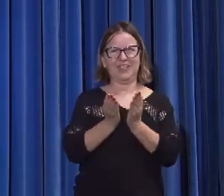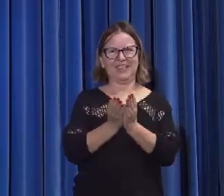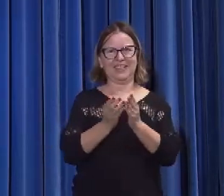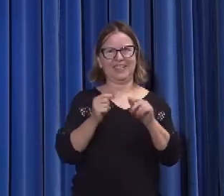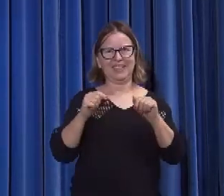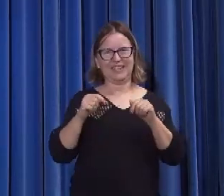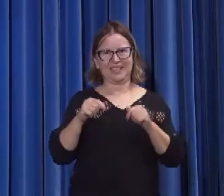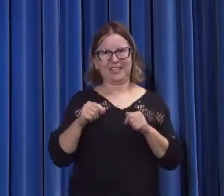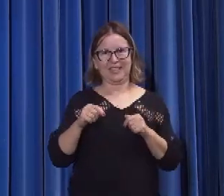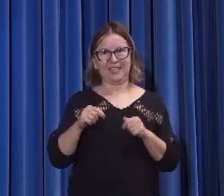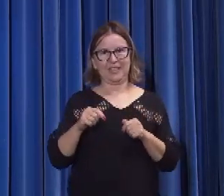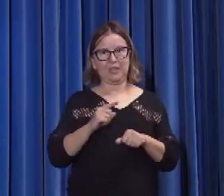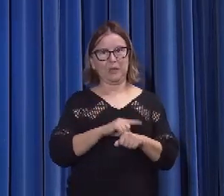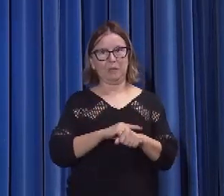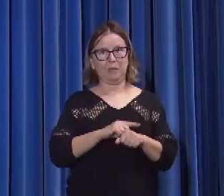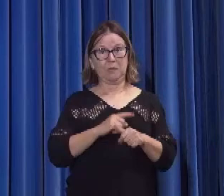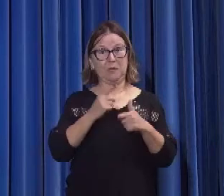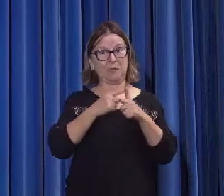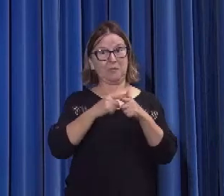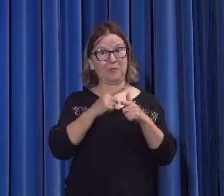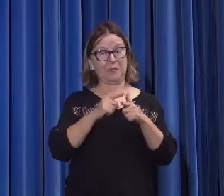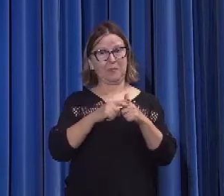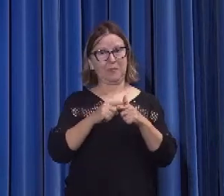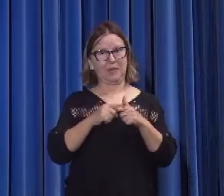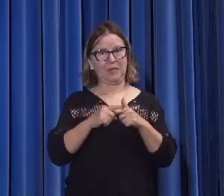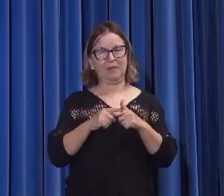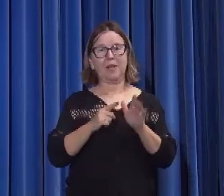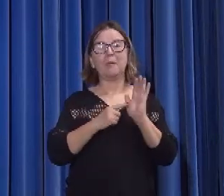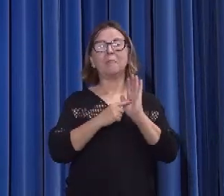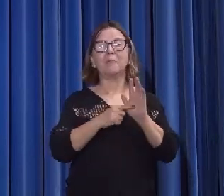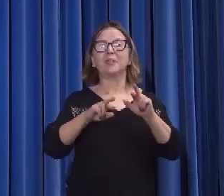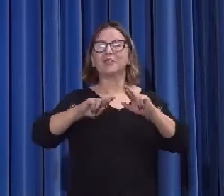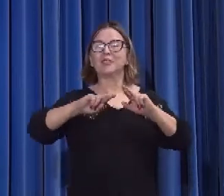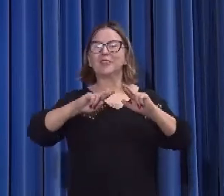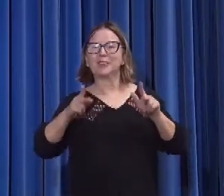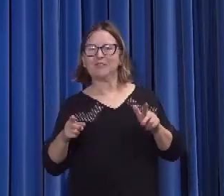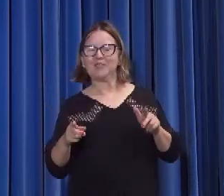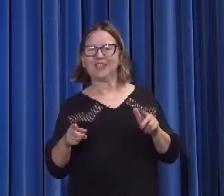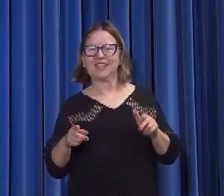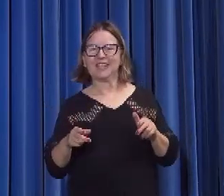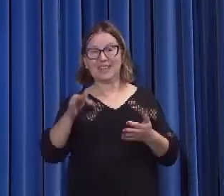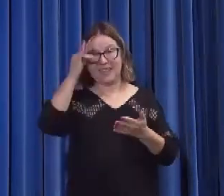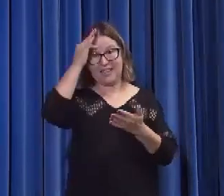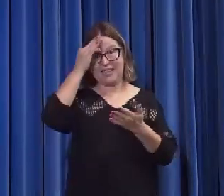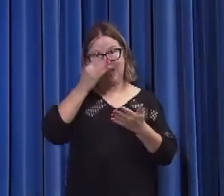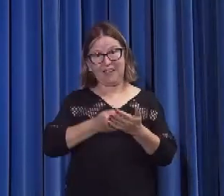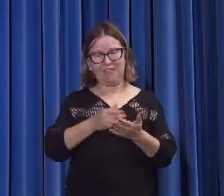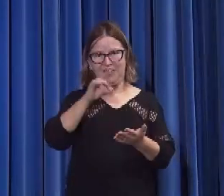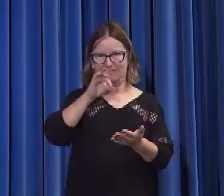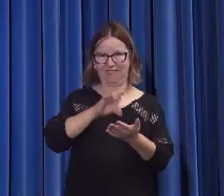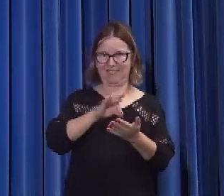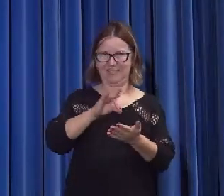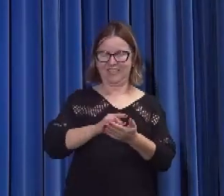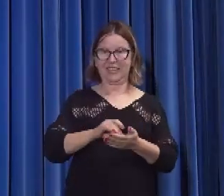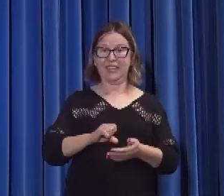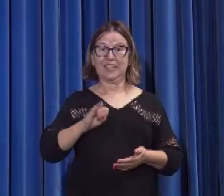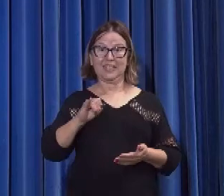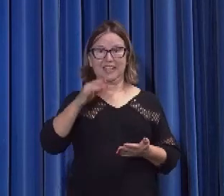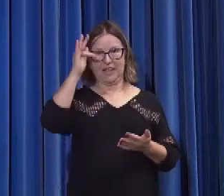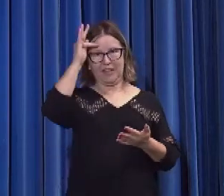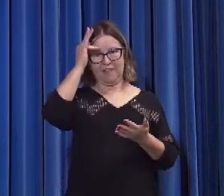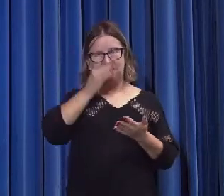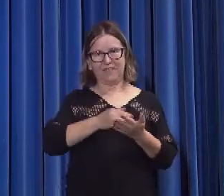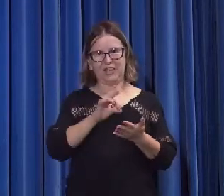diferenciar entre a fé cristã genuína e uma crença qualquer. Se a fé é genuína, a perseverança